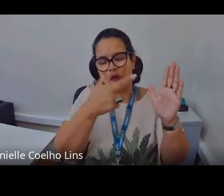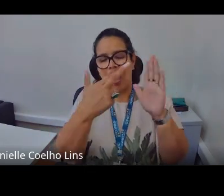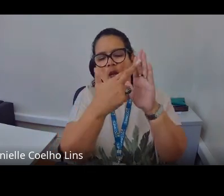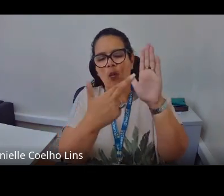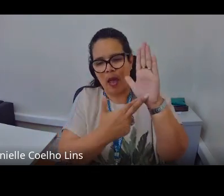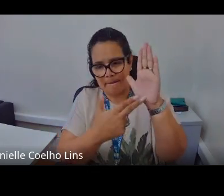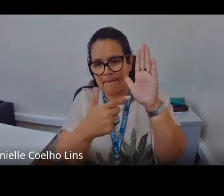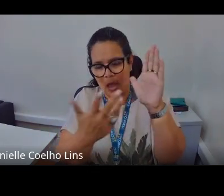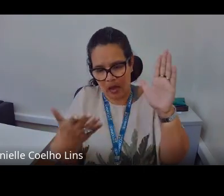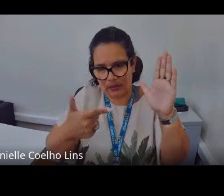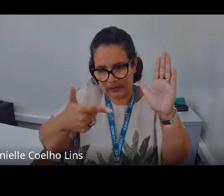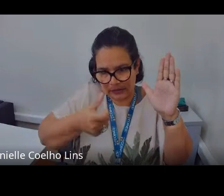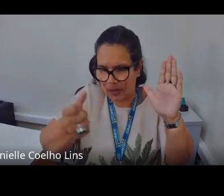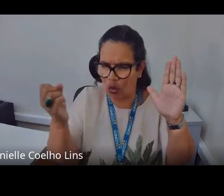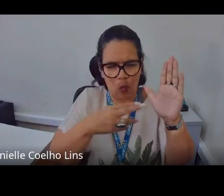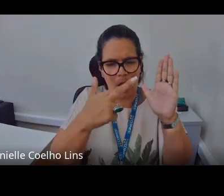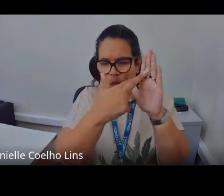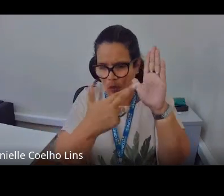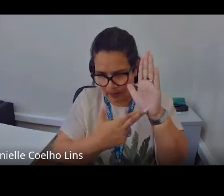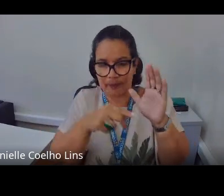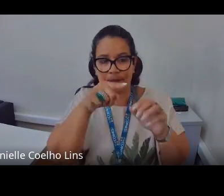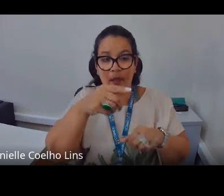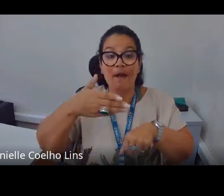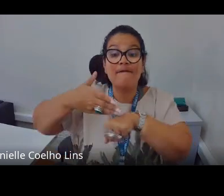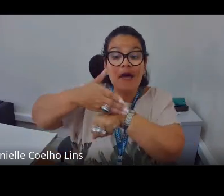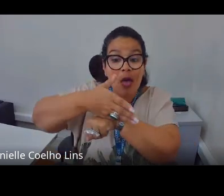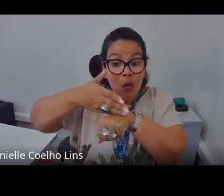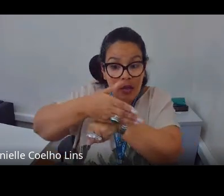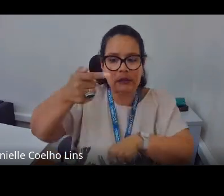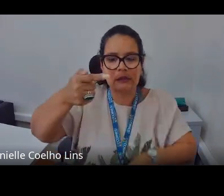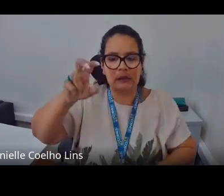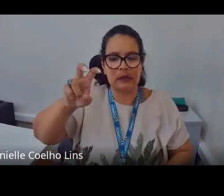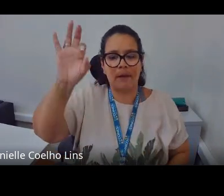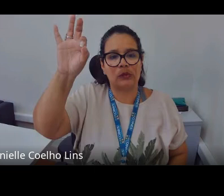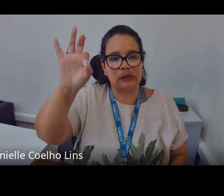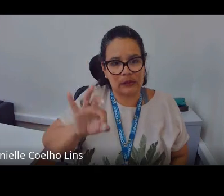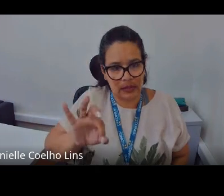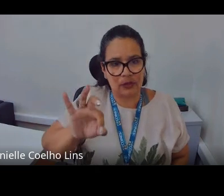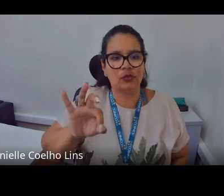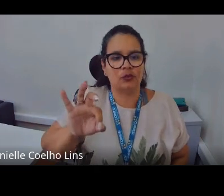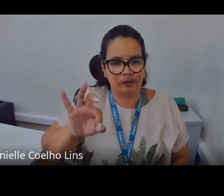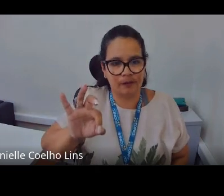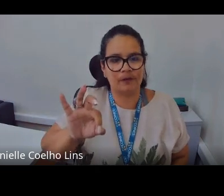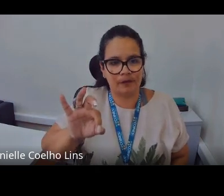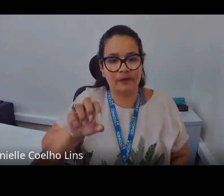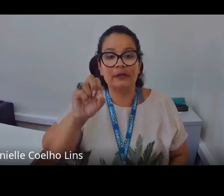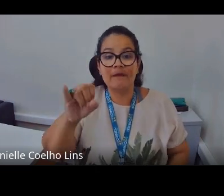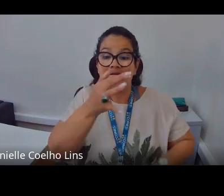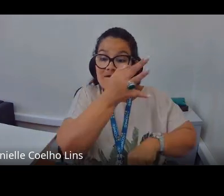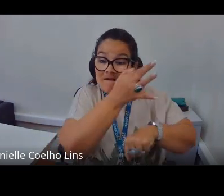Agora eu vou mostrar para vocês o novo regulamento do 2º semestre para a questão de frequência. Você tem que ter